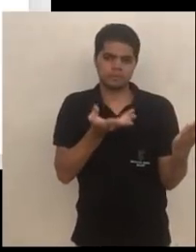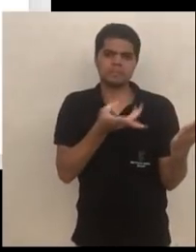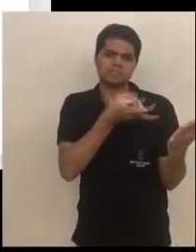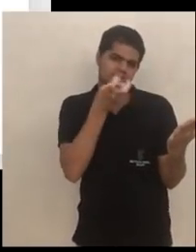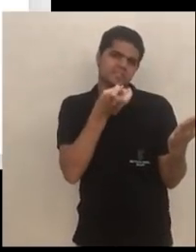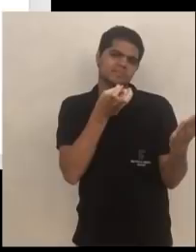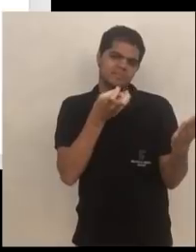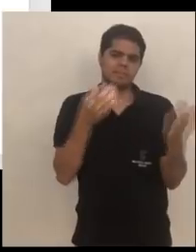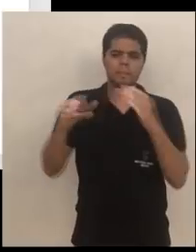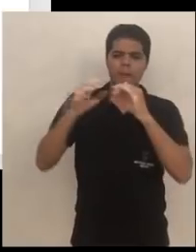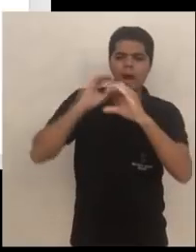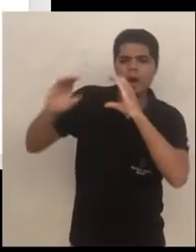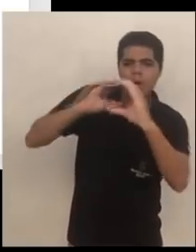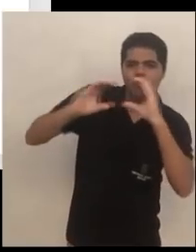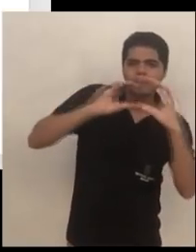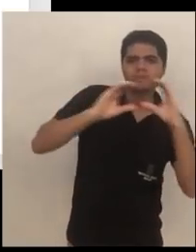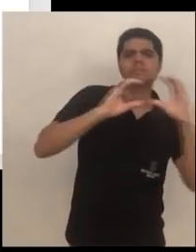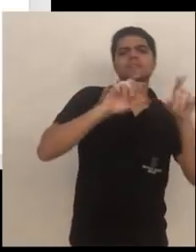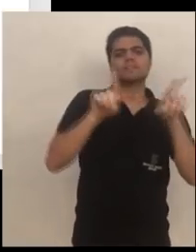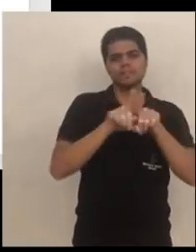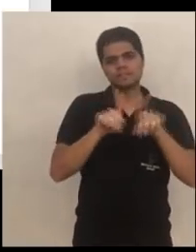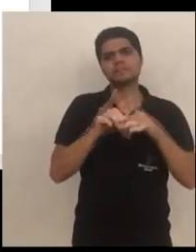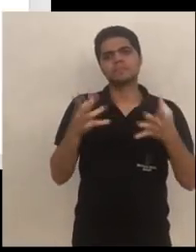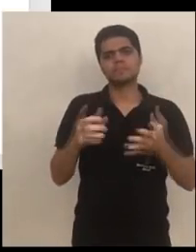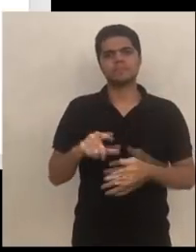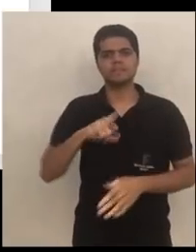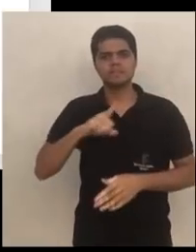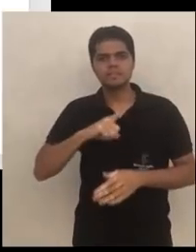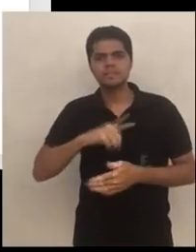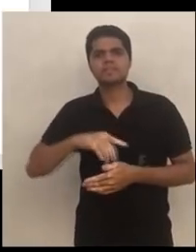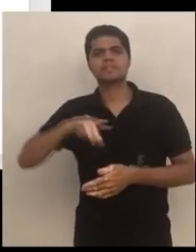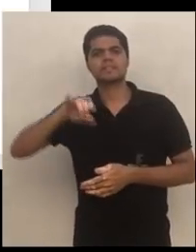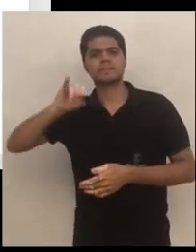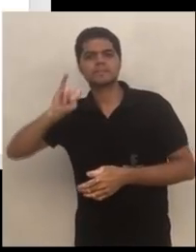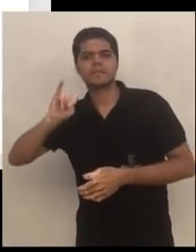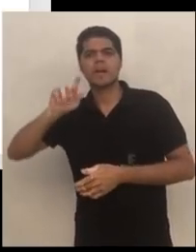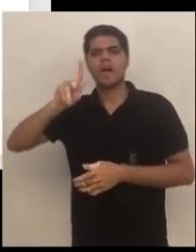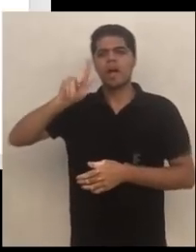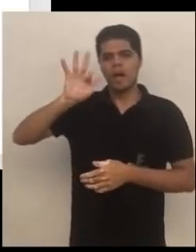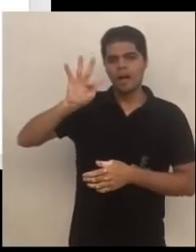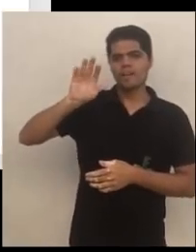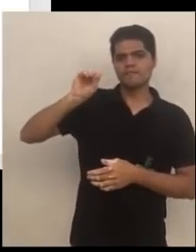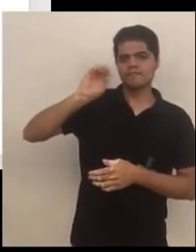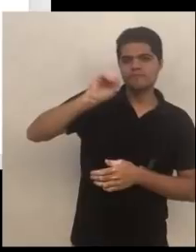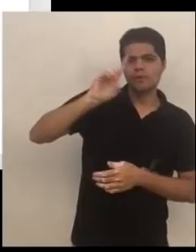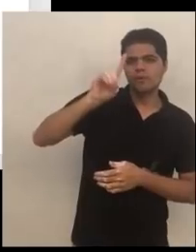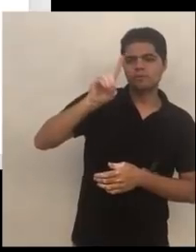o produtor. A gente tem aí os famosos como o iFood, os deliveries e outros